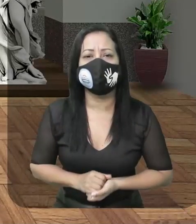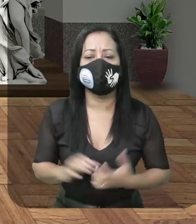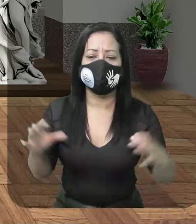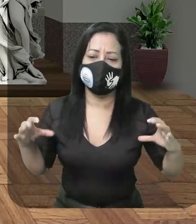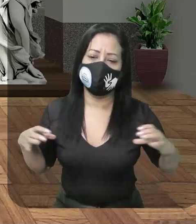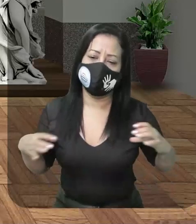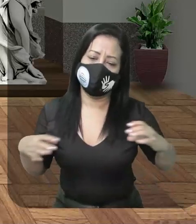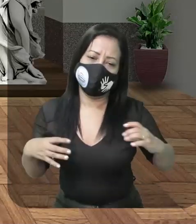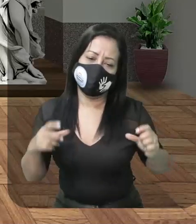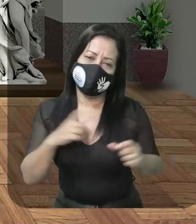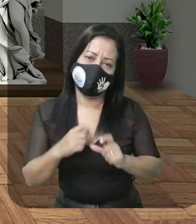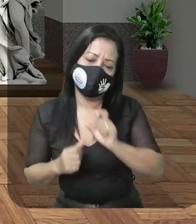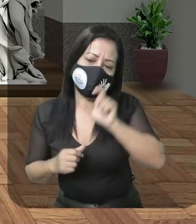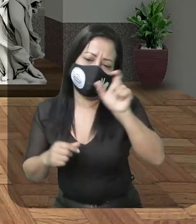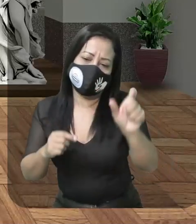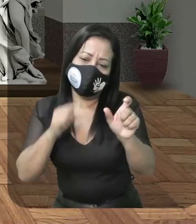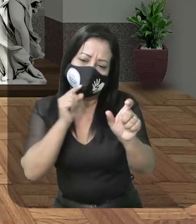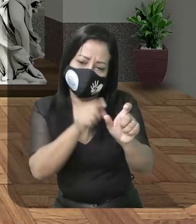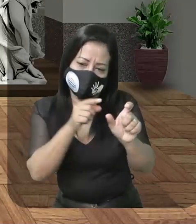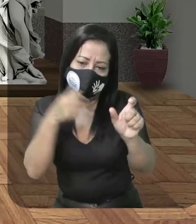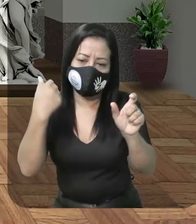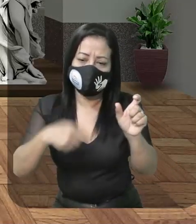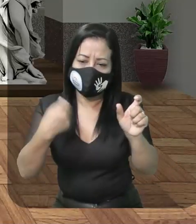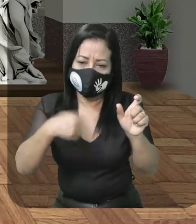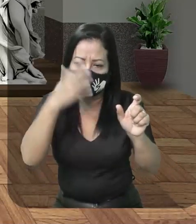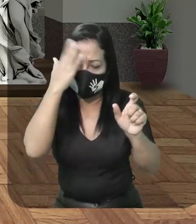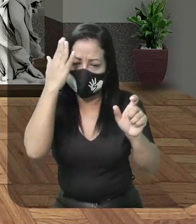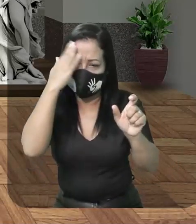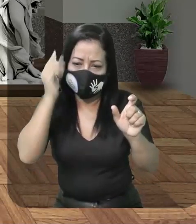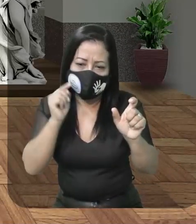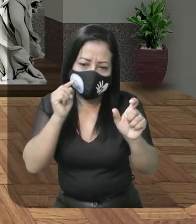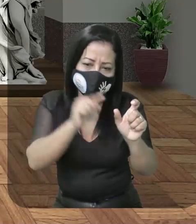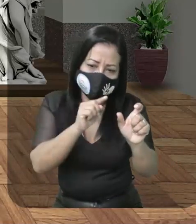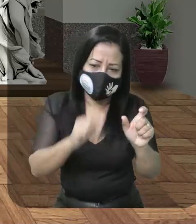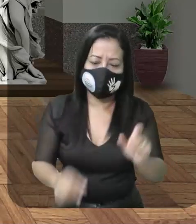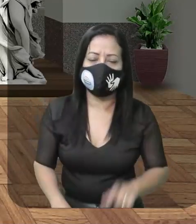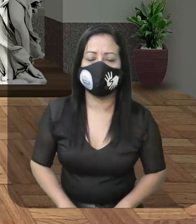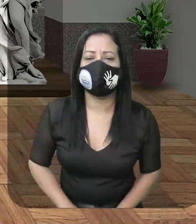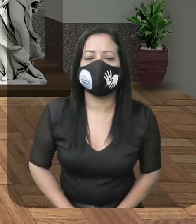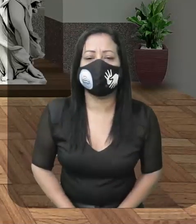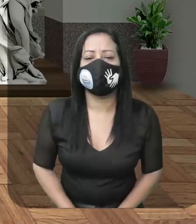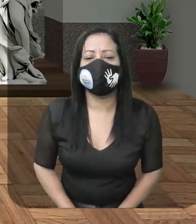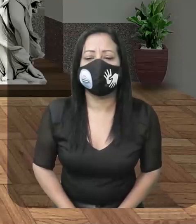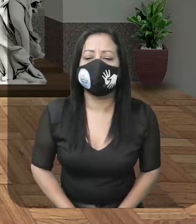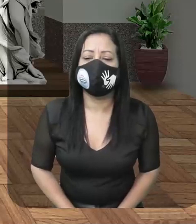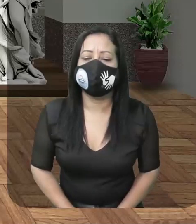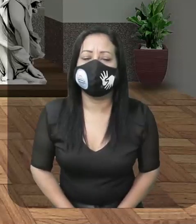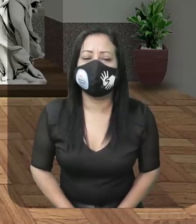Cidade-estado. Tem uma palavra ali que nós precisamos entender ela.